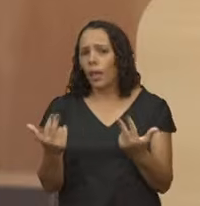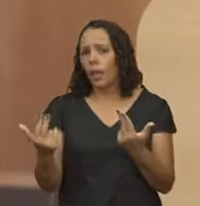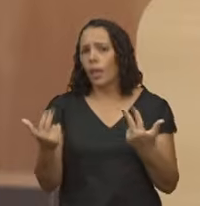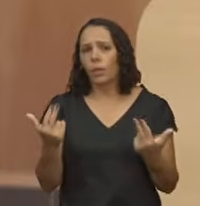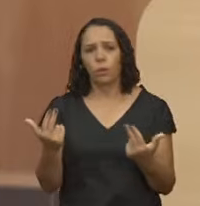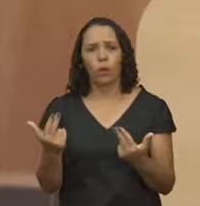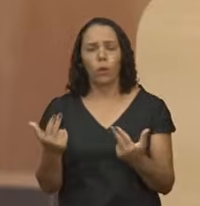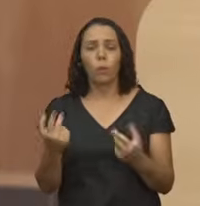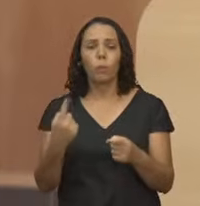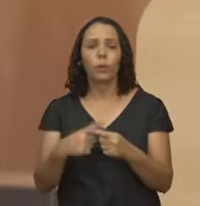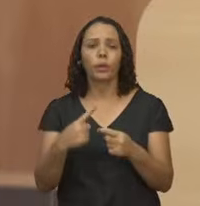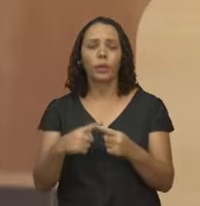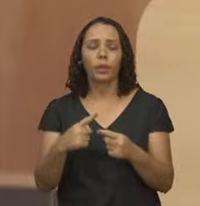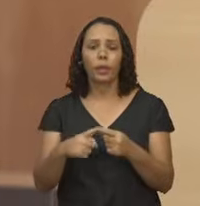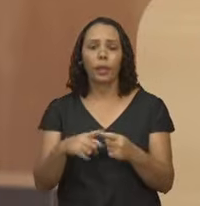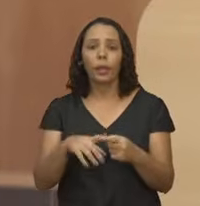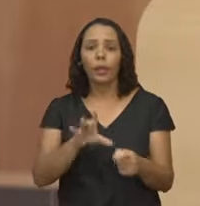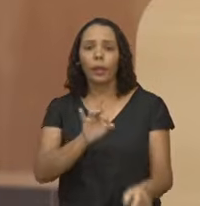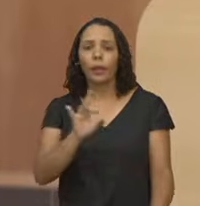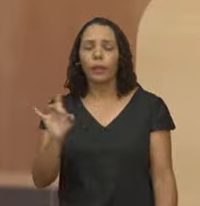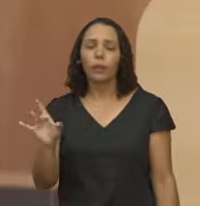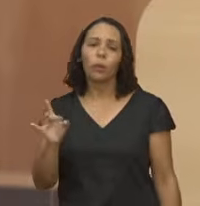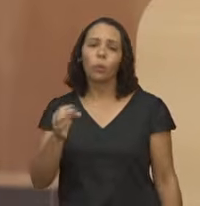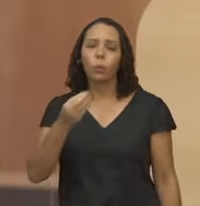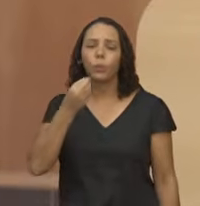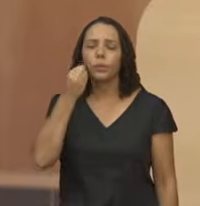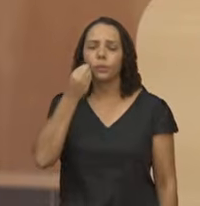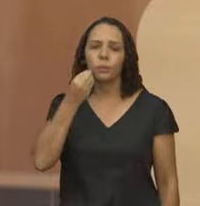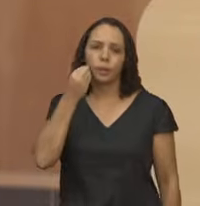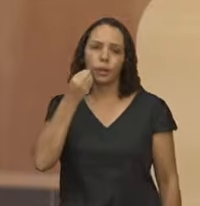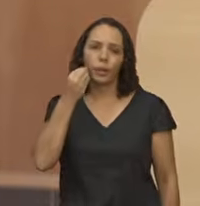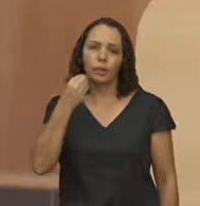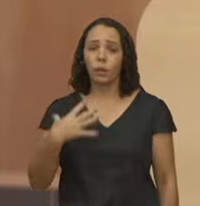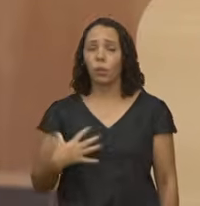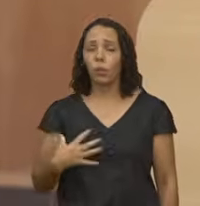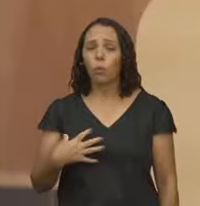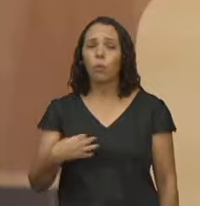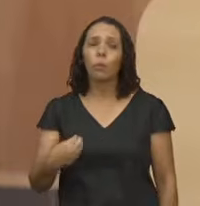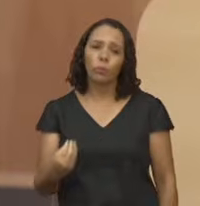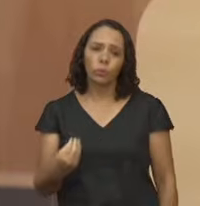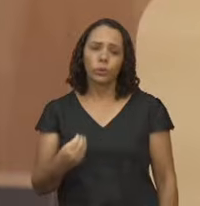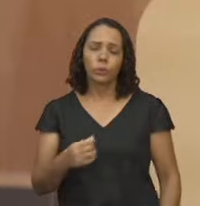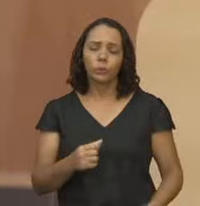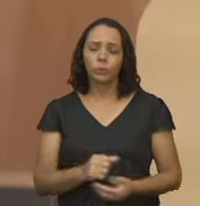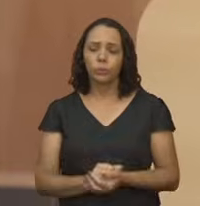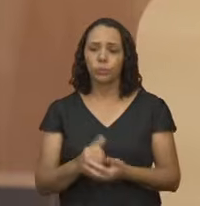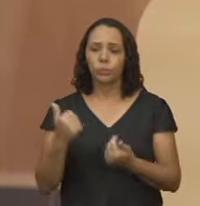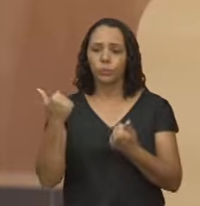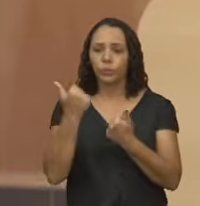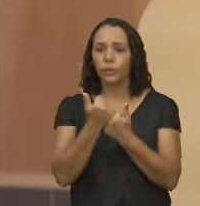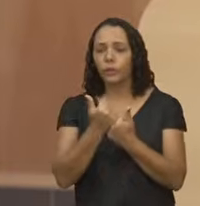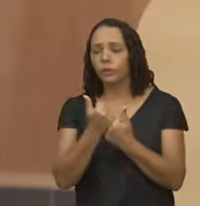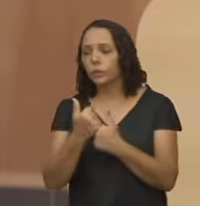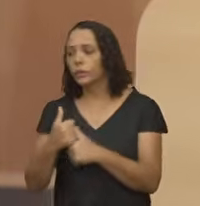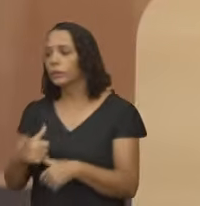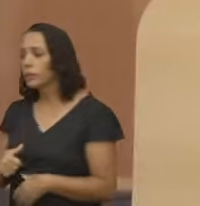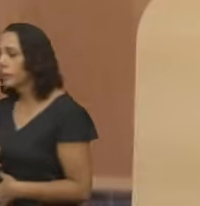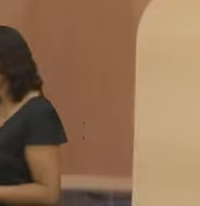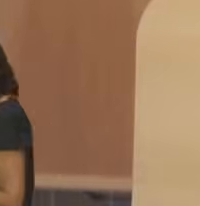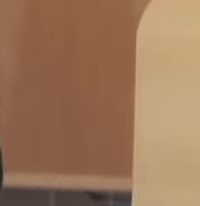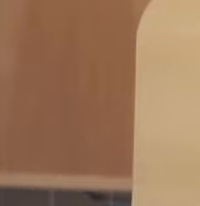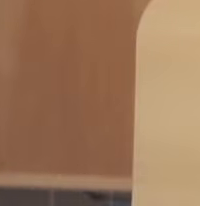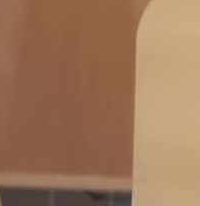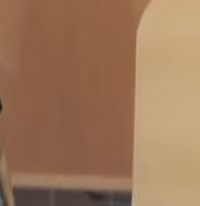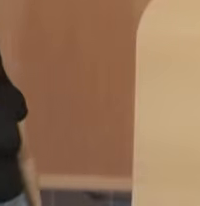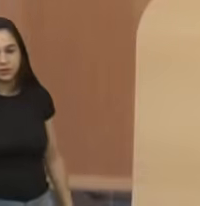aquela gravidez, com aquele filho. E outras experiências do tipo, a mulher veio nessas entrevistadas